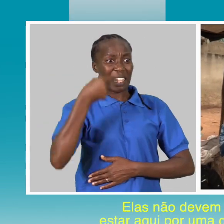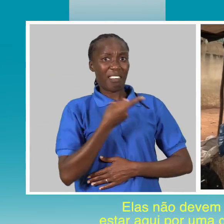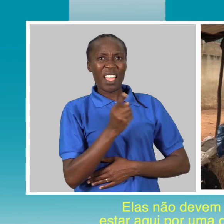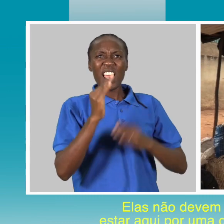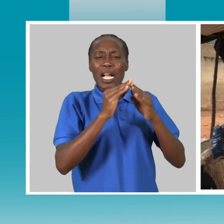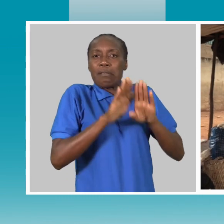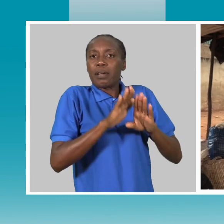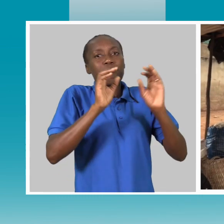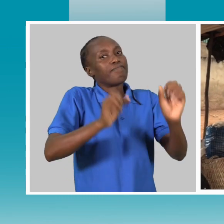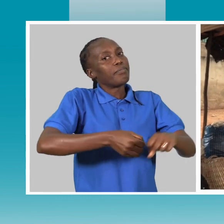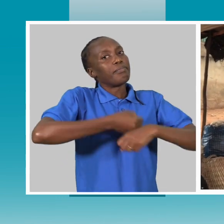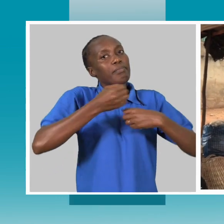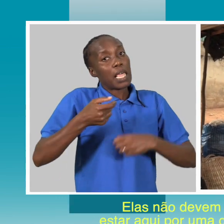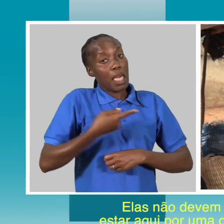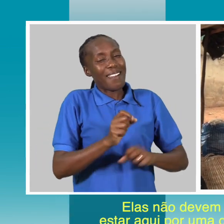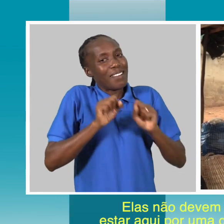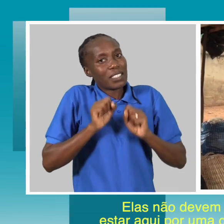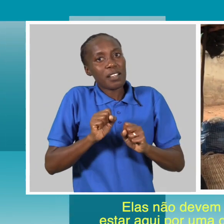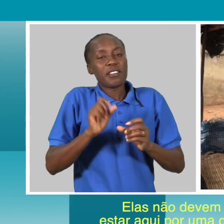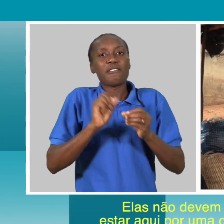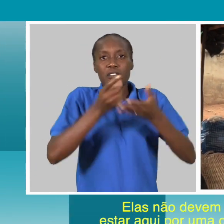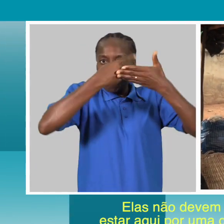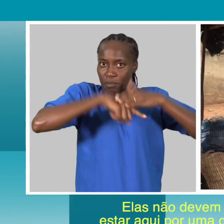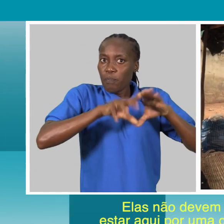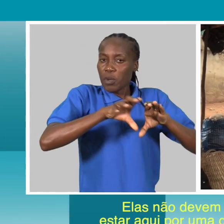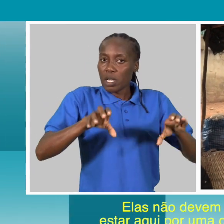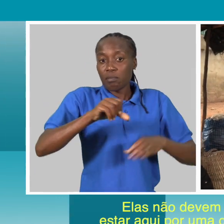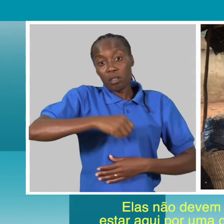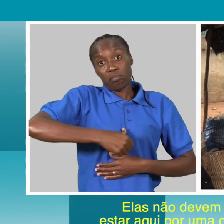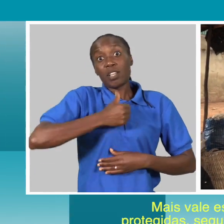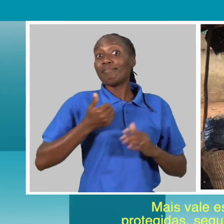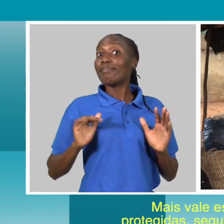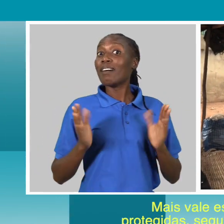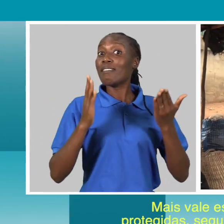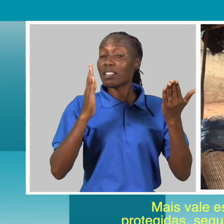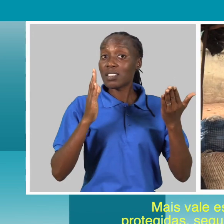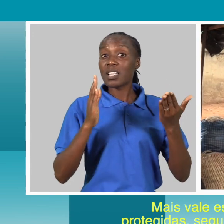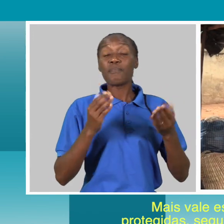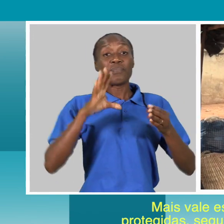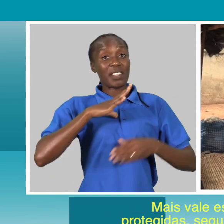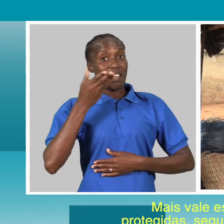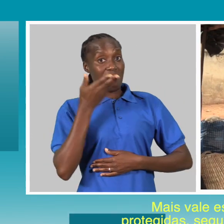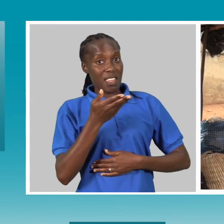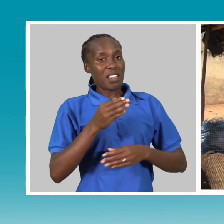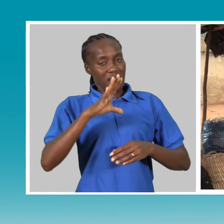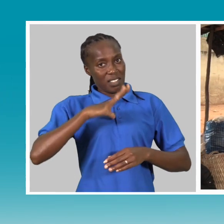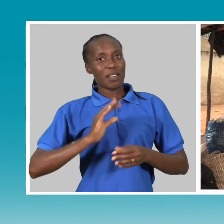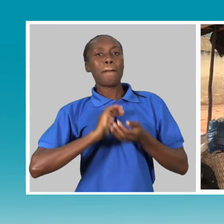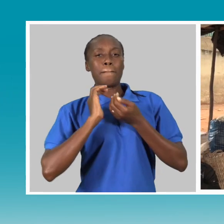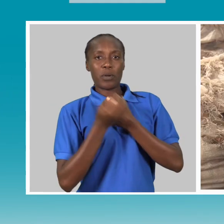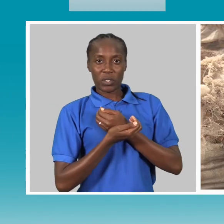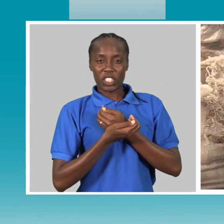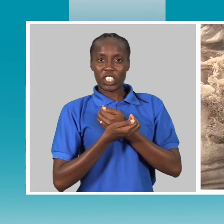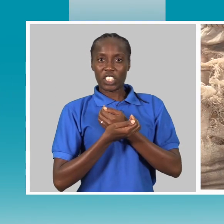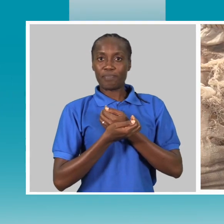podem ficar em casa. Elas devem vir aqui por uma questão de sobrevivência. Então, mais vale elas estarem aqui, mais protegidas, acima